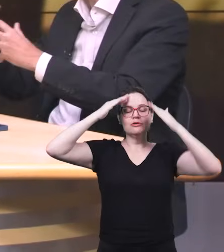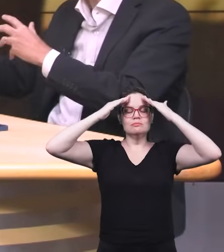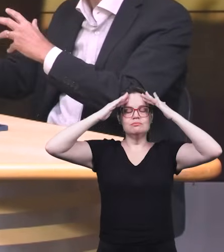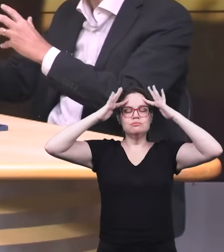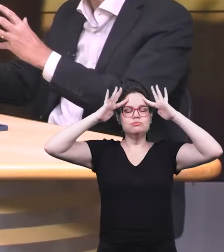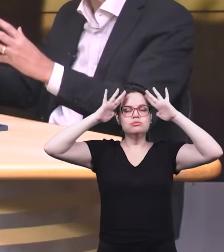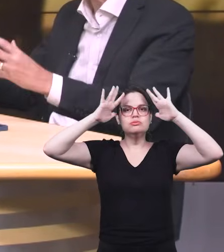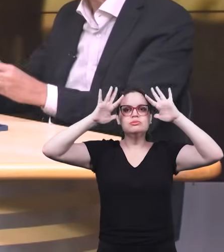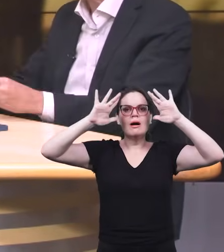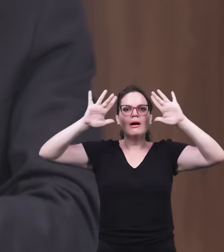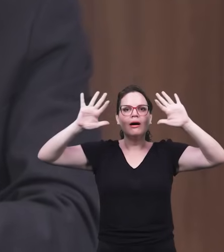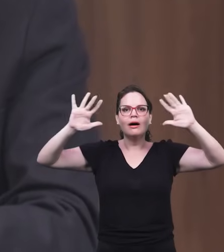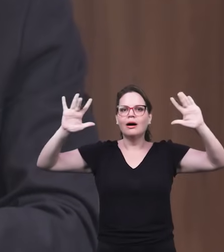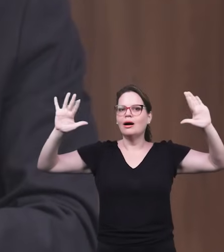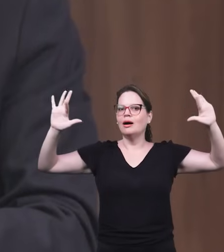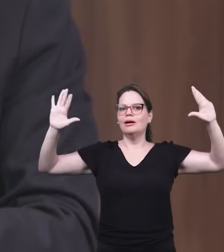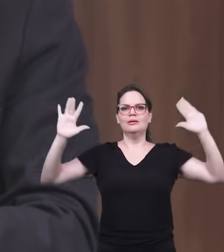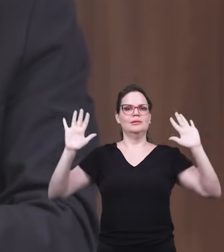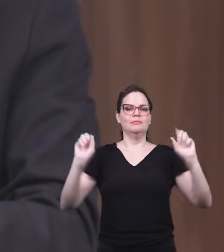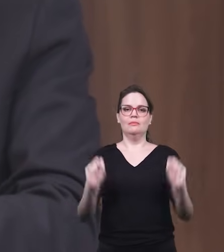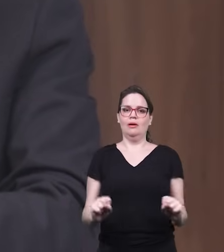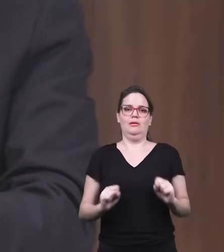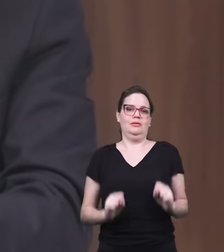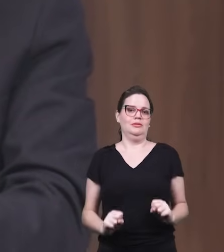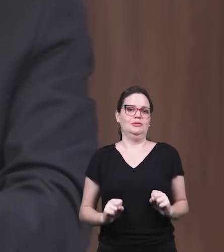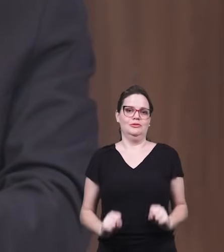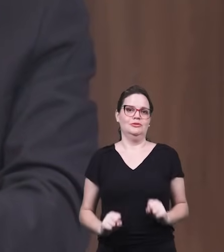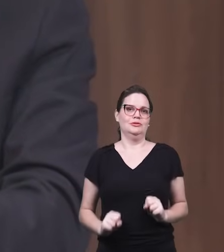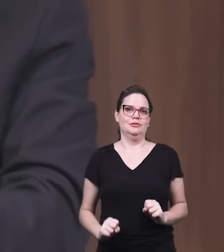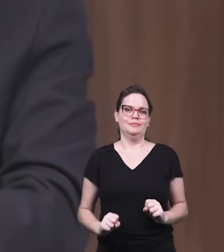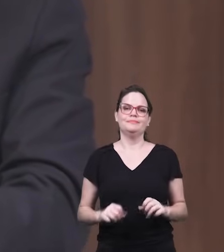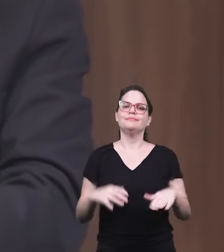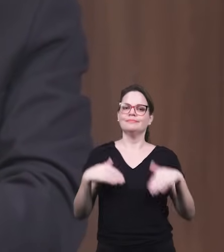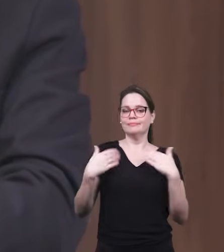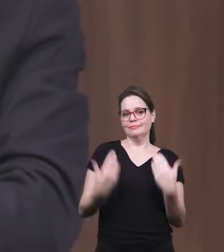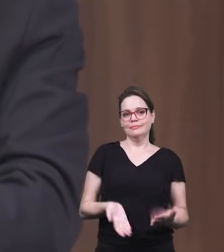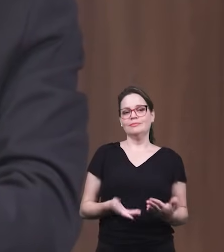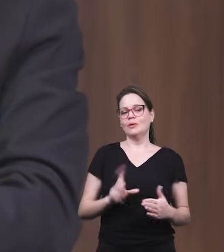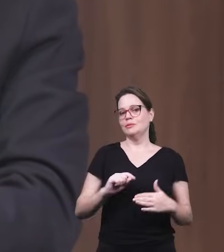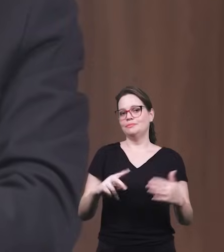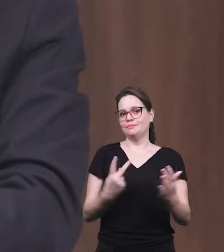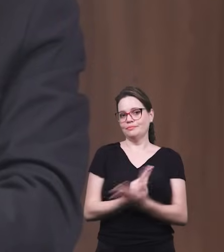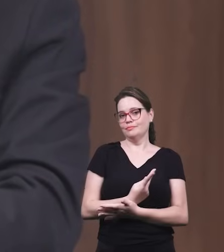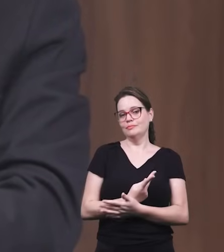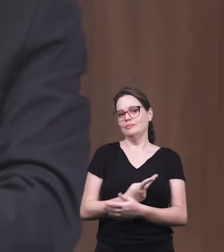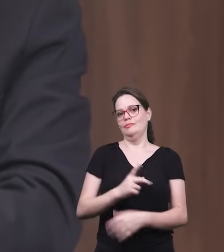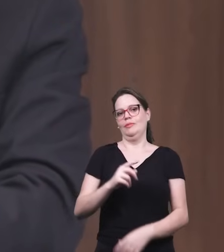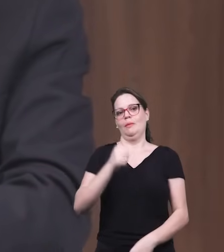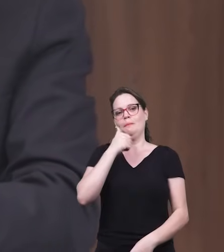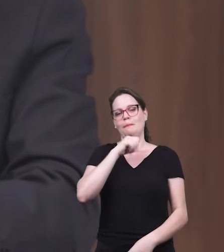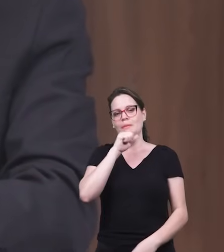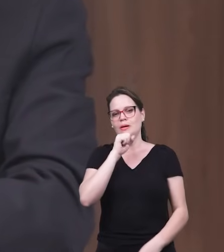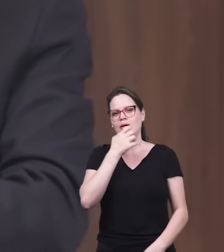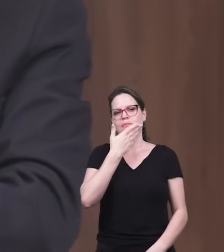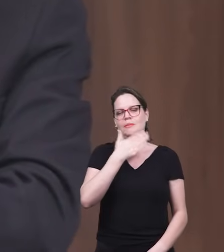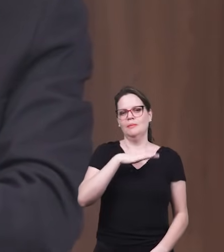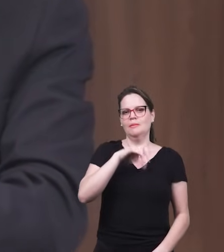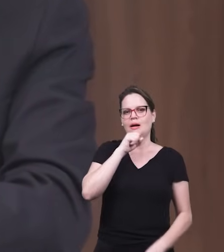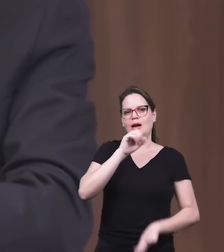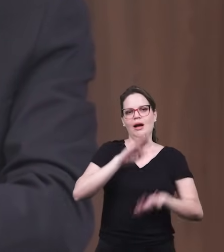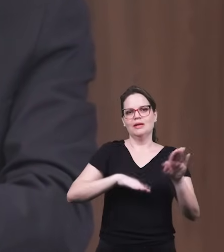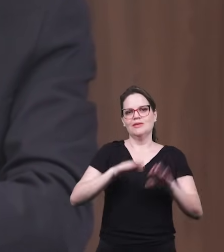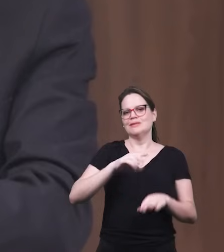tempo, no espaço, em qualquer lugar. Então isso dificulta aos pais, muitas vezes, a identificar